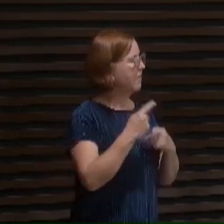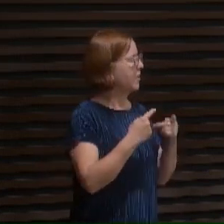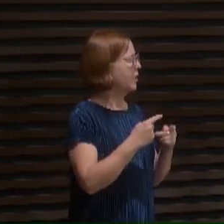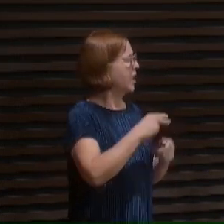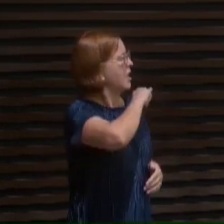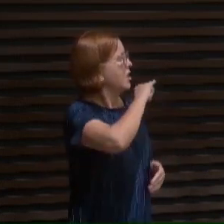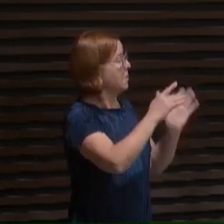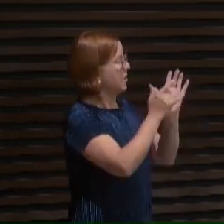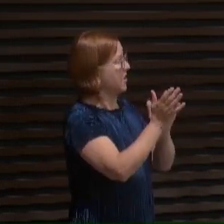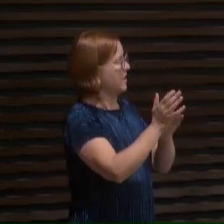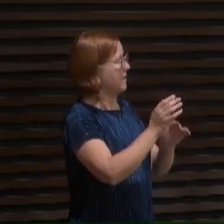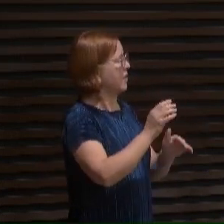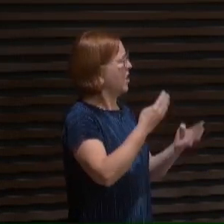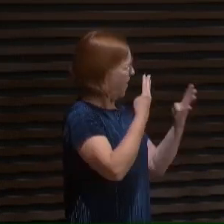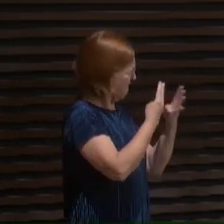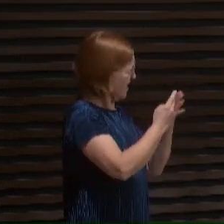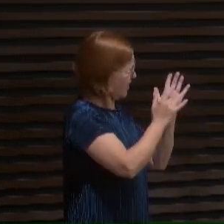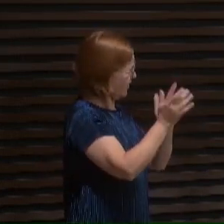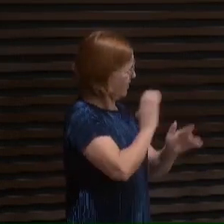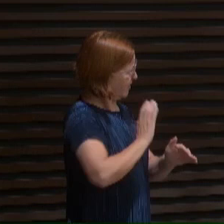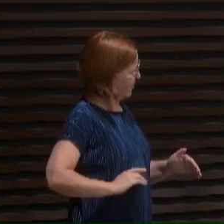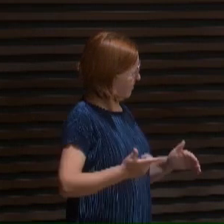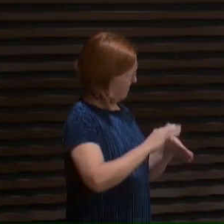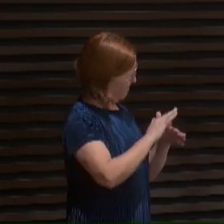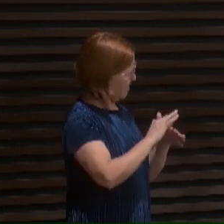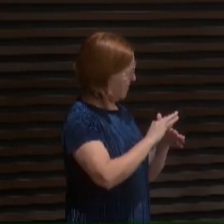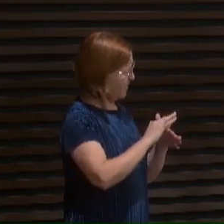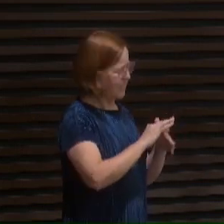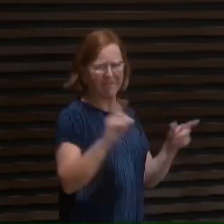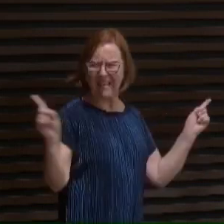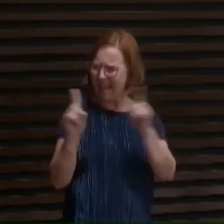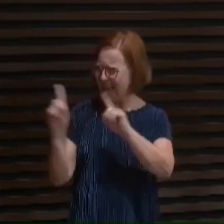em nome de Jesus, você confessa que Jesus Cristo veio em carne?